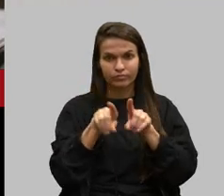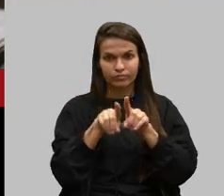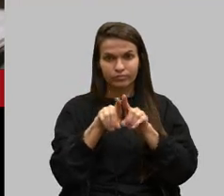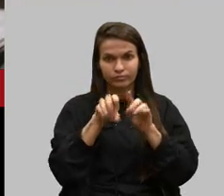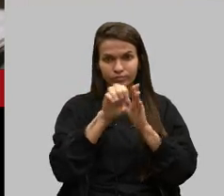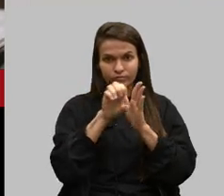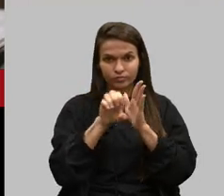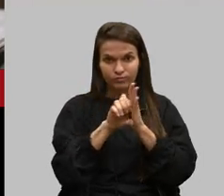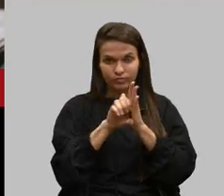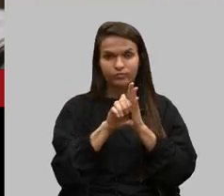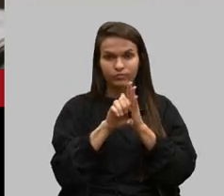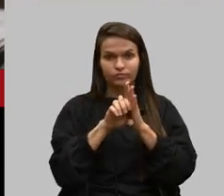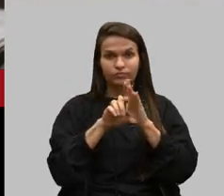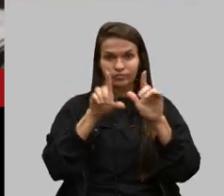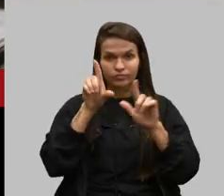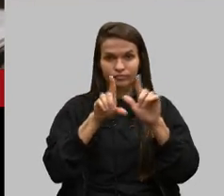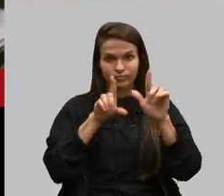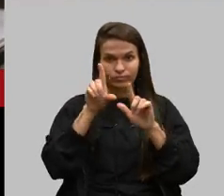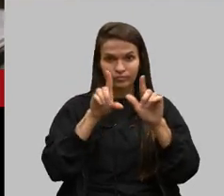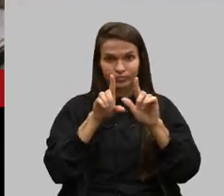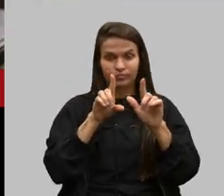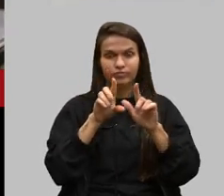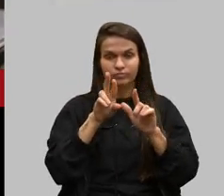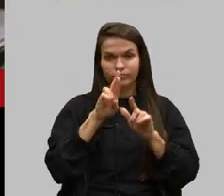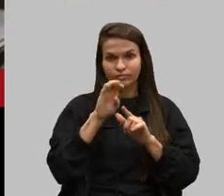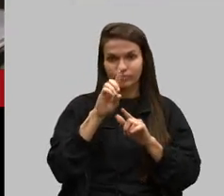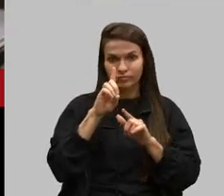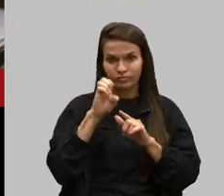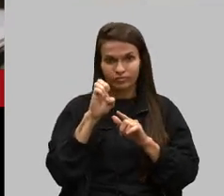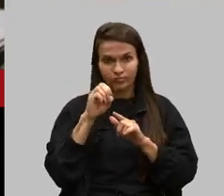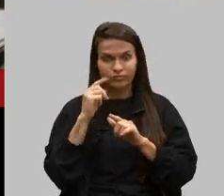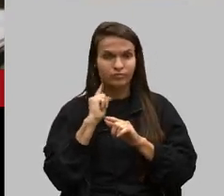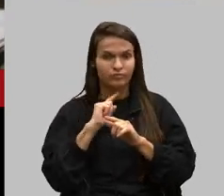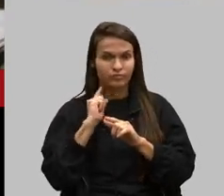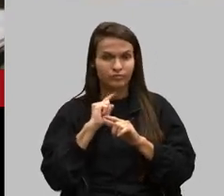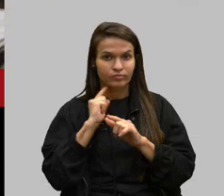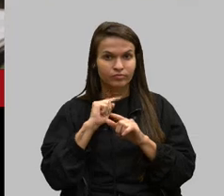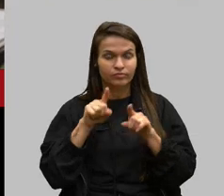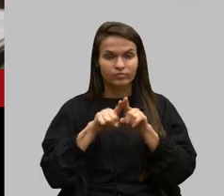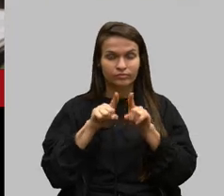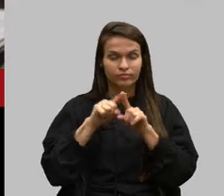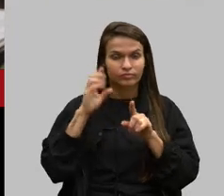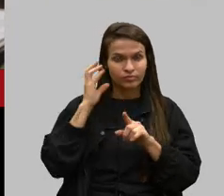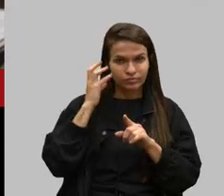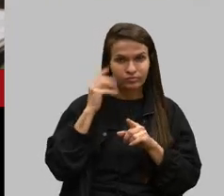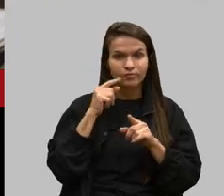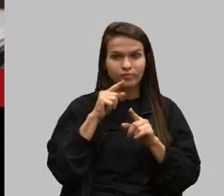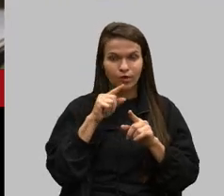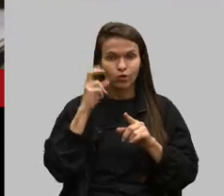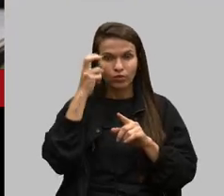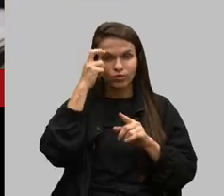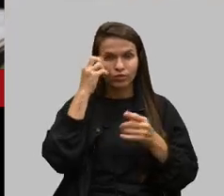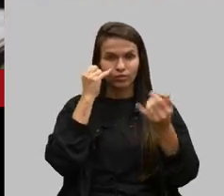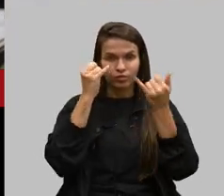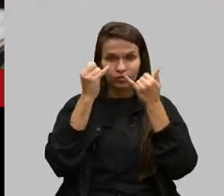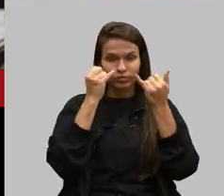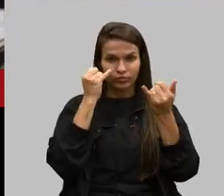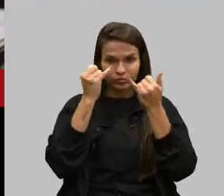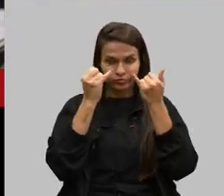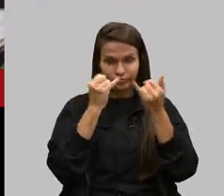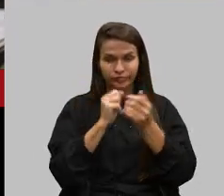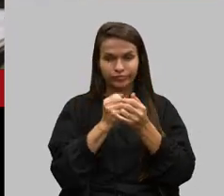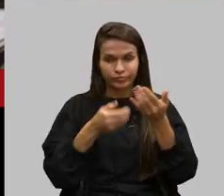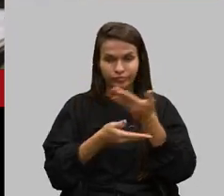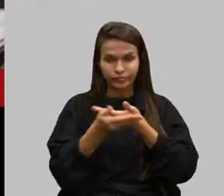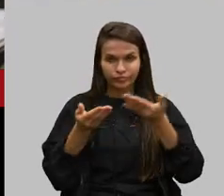televisão da Rede Minas né incluindo a rádio confidência é cultura educação informação e entretenimento nós